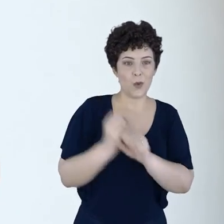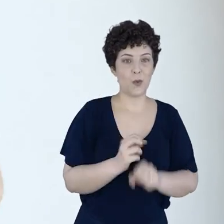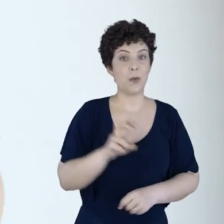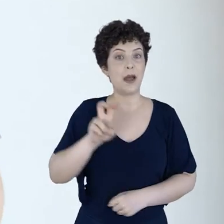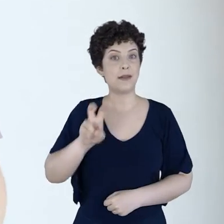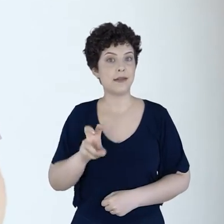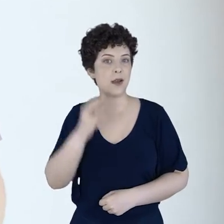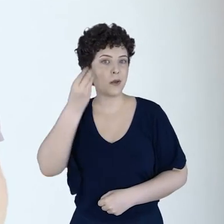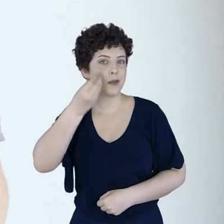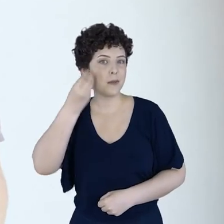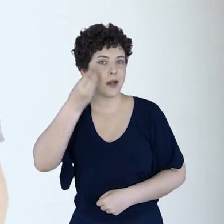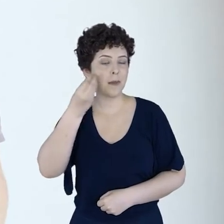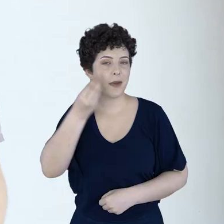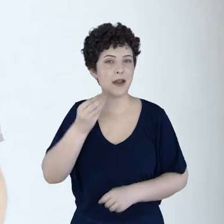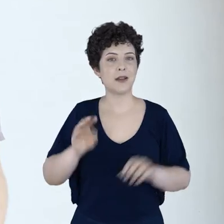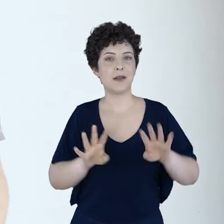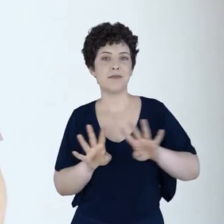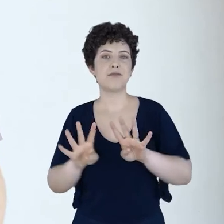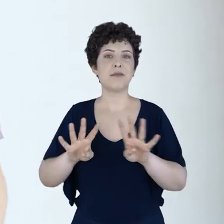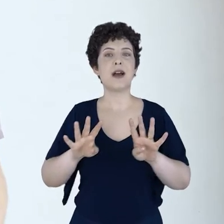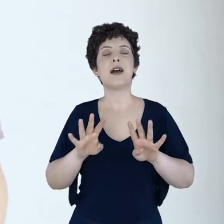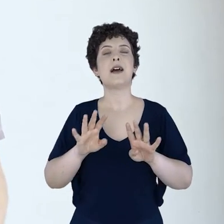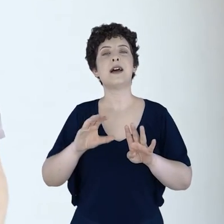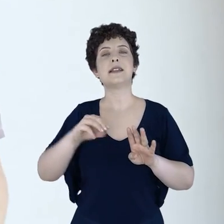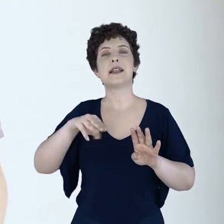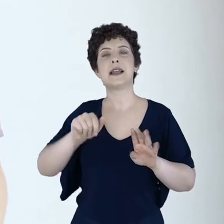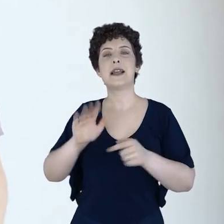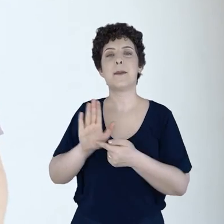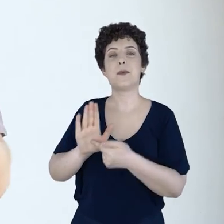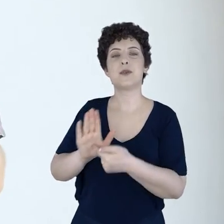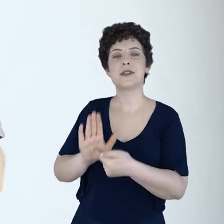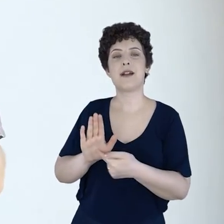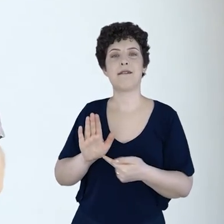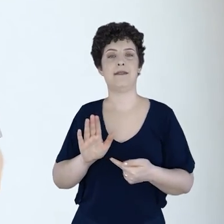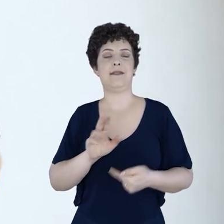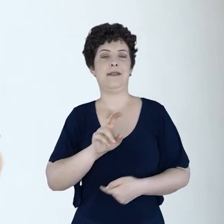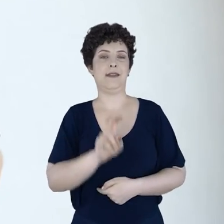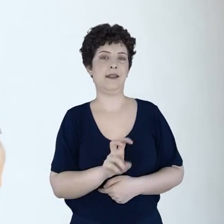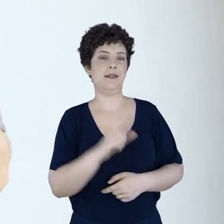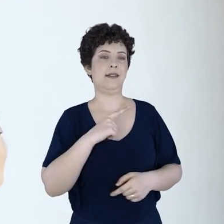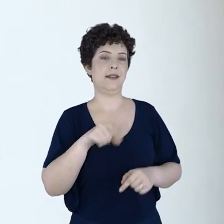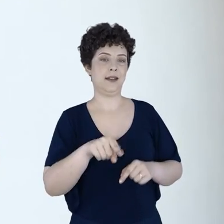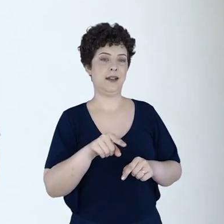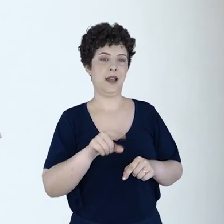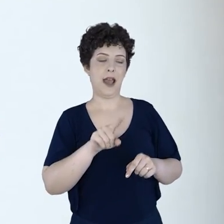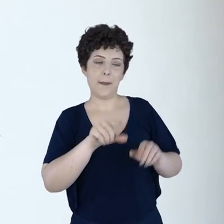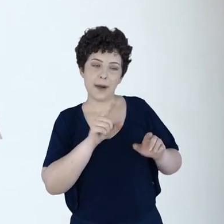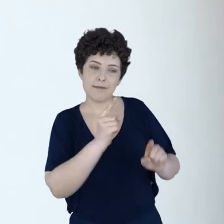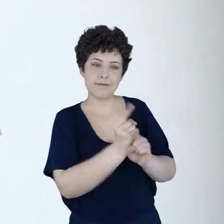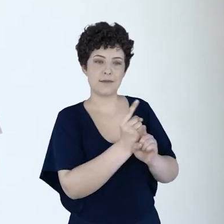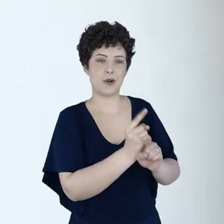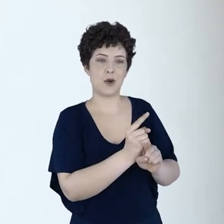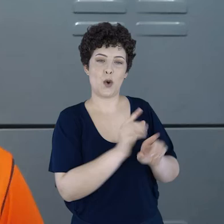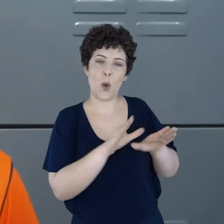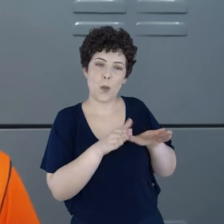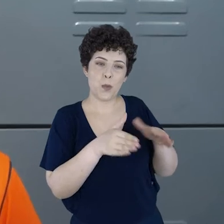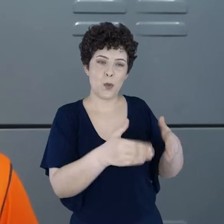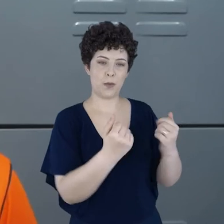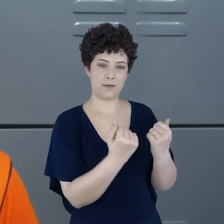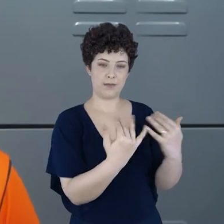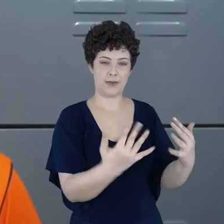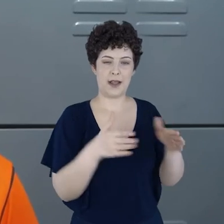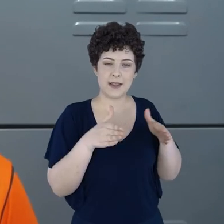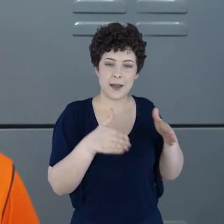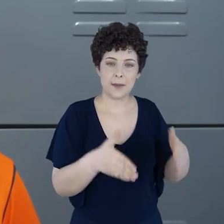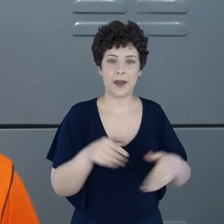ano, a gente realizou 5 experimentos cênicos, sendo que 4 deles foram criados para encontrar um público específico. Diogo Essel.